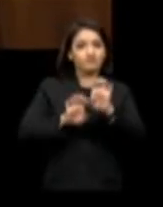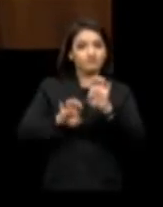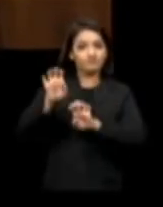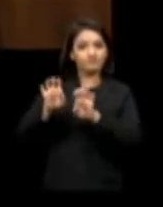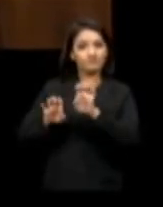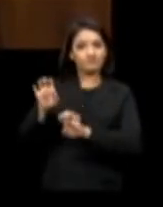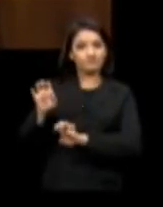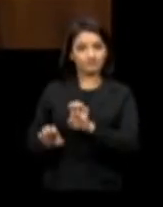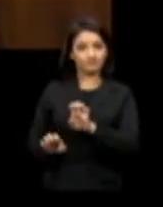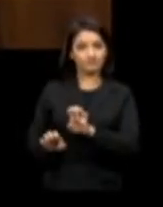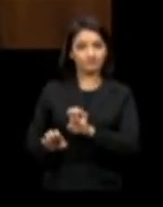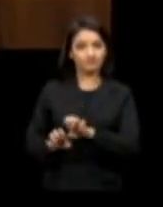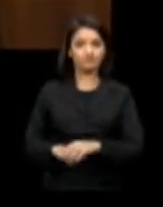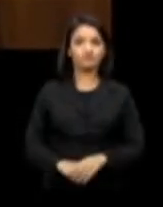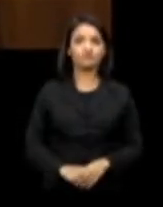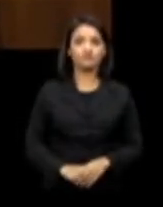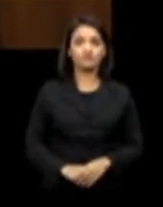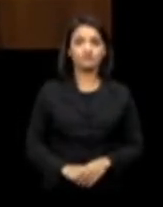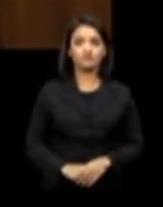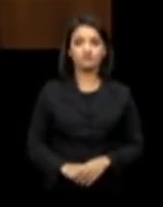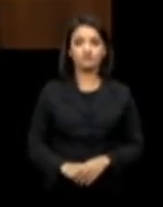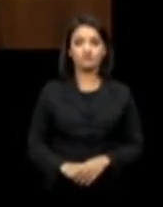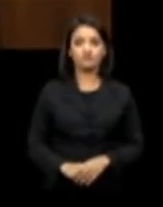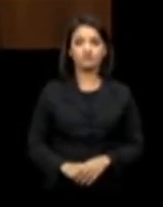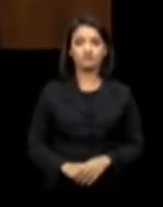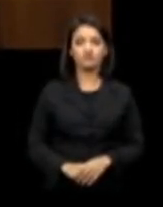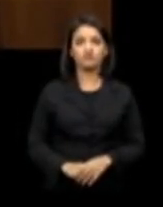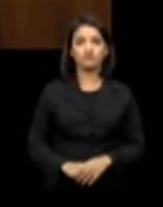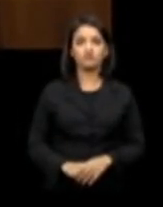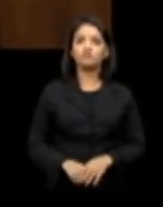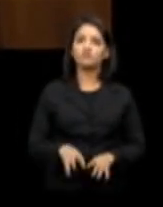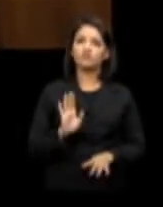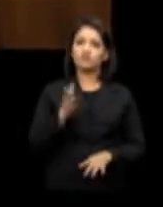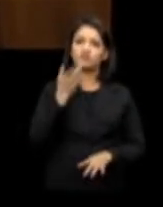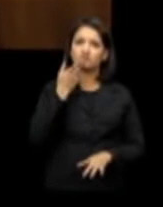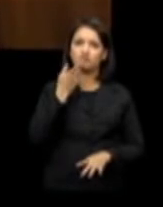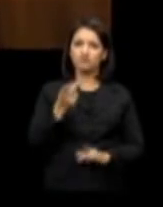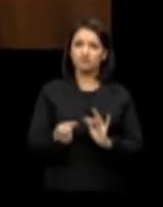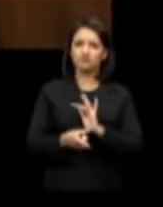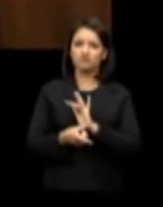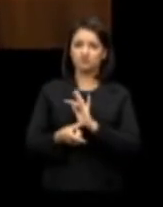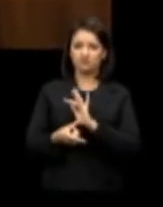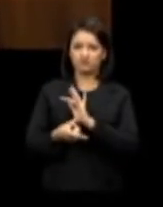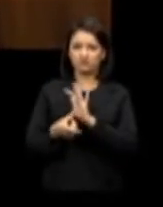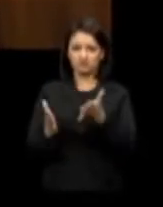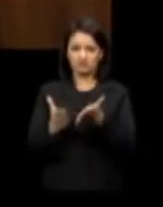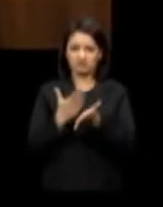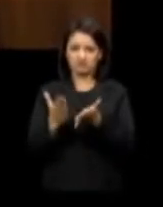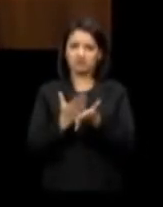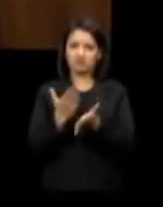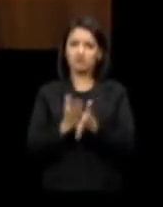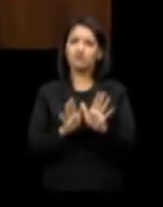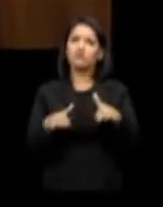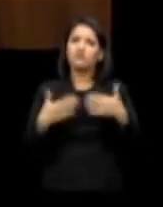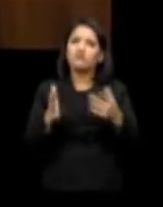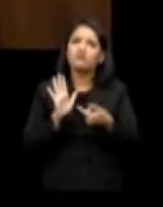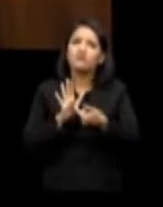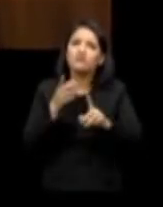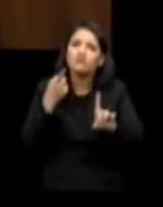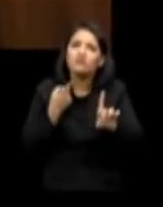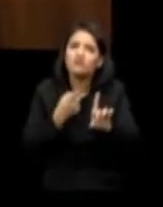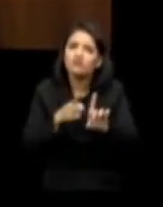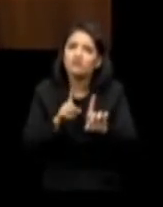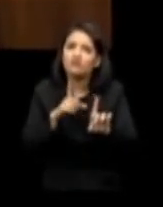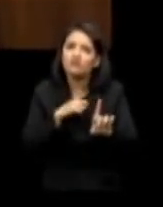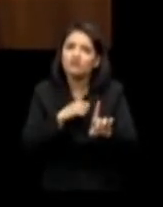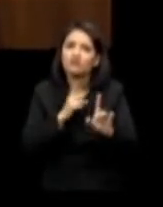os algoritmos desempenham. Como ilustrado por Harari, ao descrever os desafios impostos, à medida